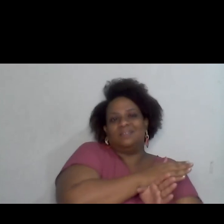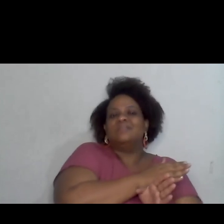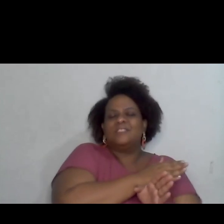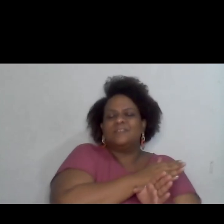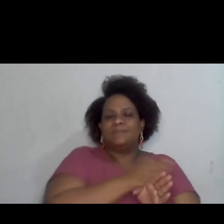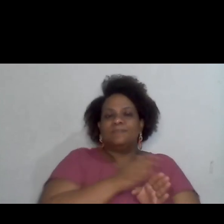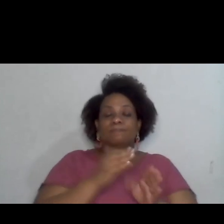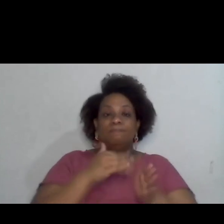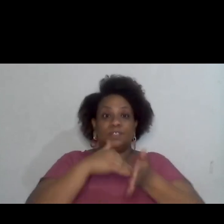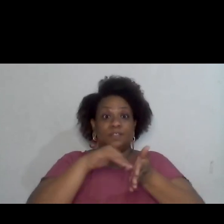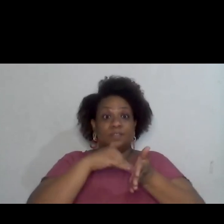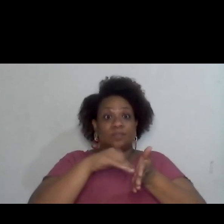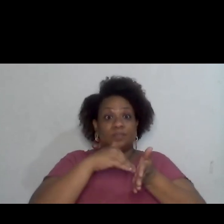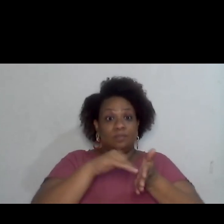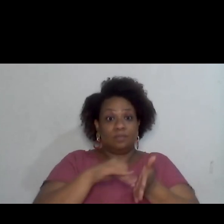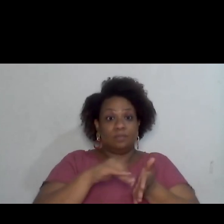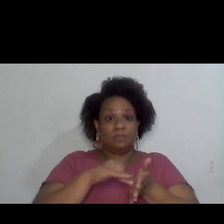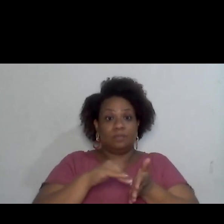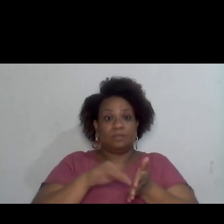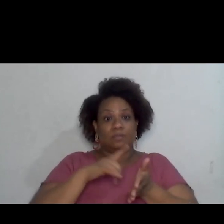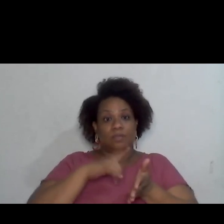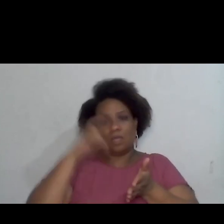secretaria ela tomou a atitude de